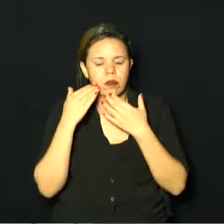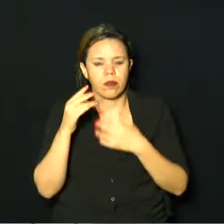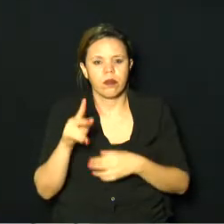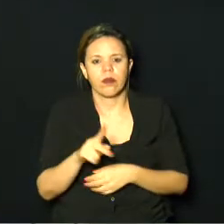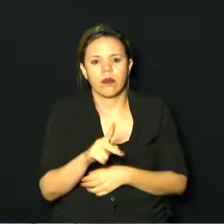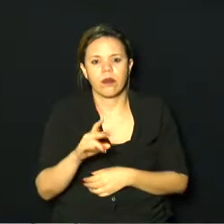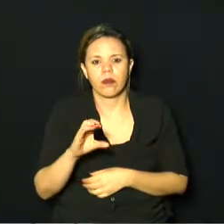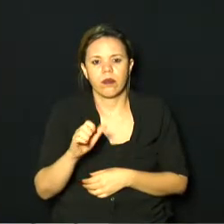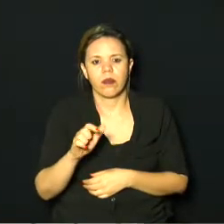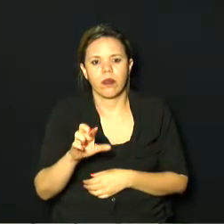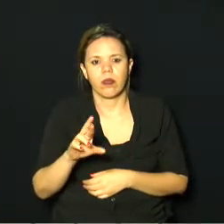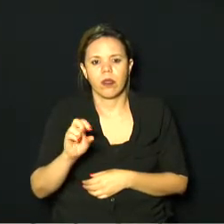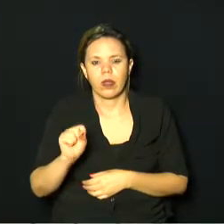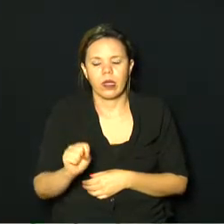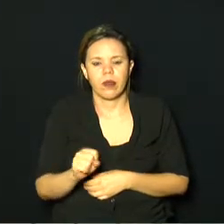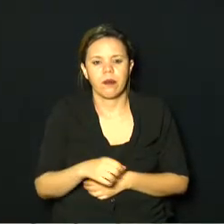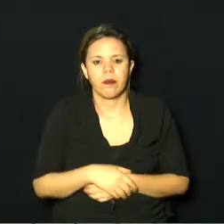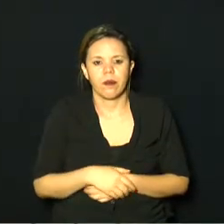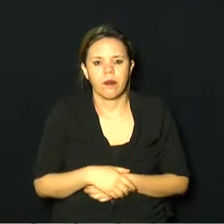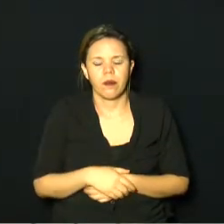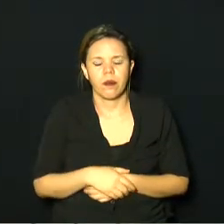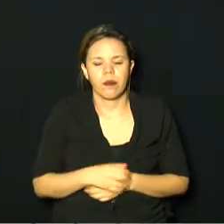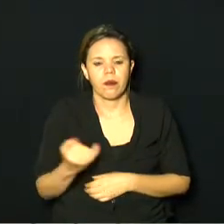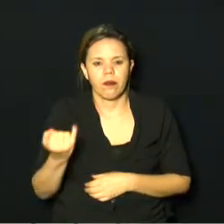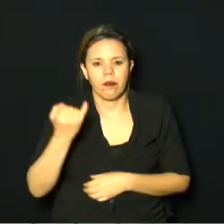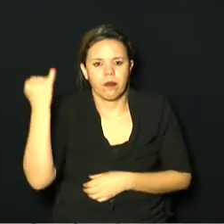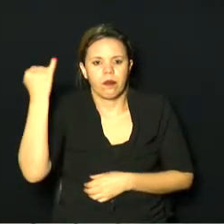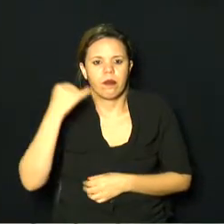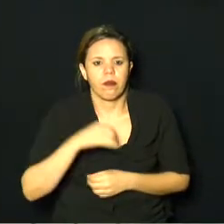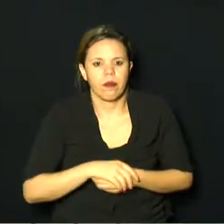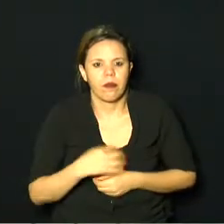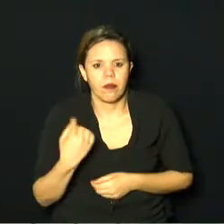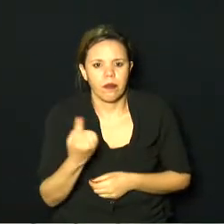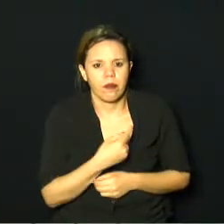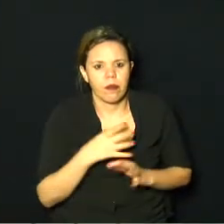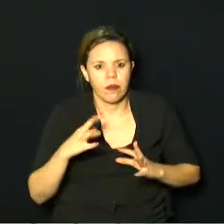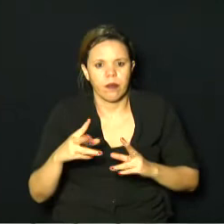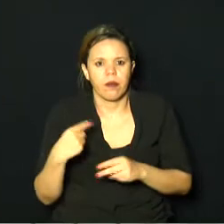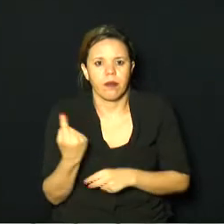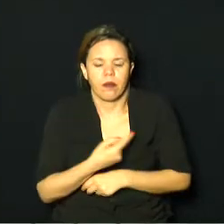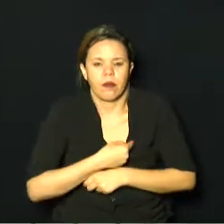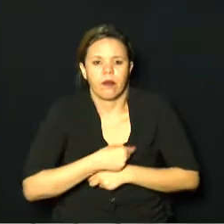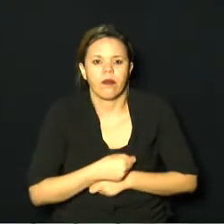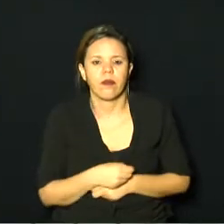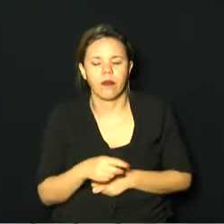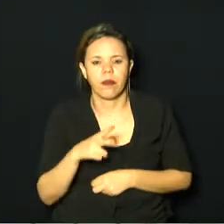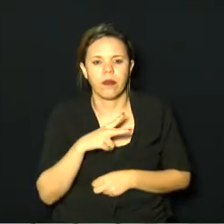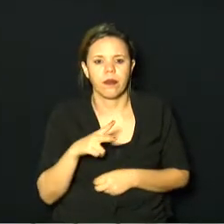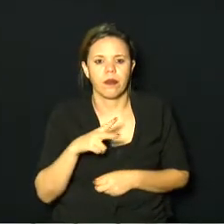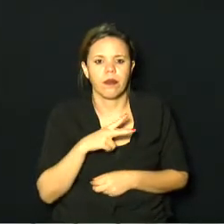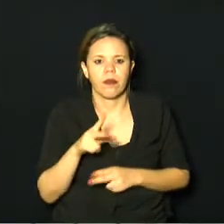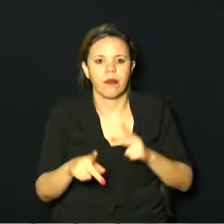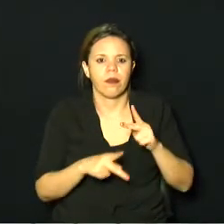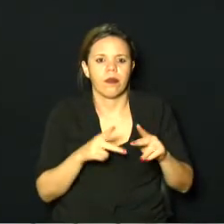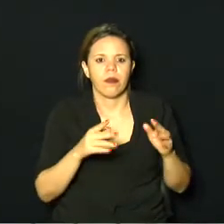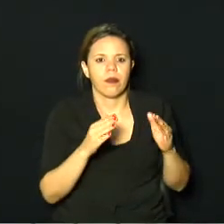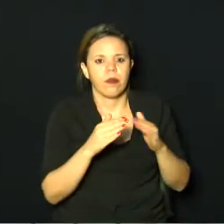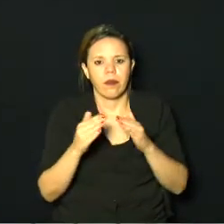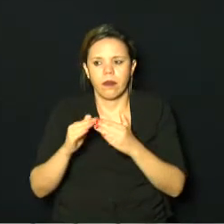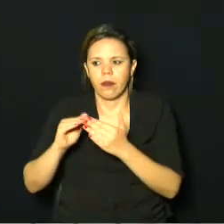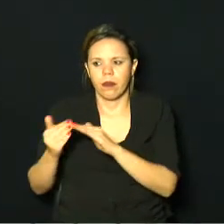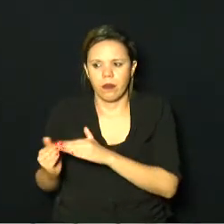Carlos. Acho que é muito importante para todos nós, em particular para os ocupantes daquela